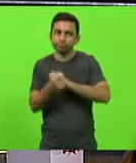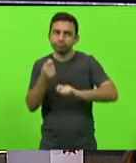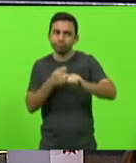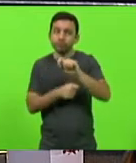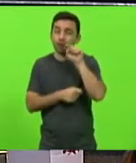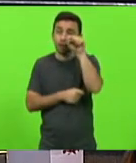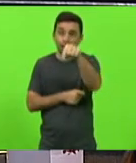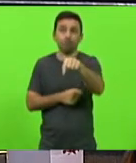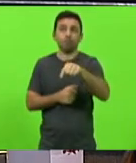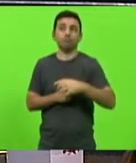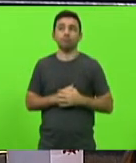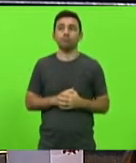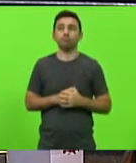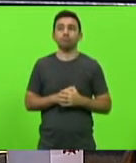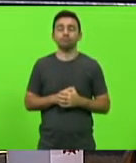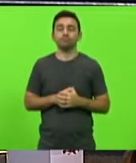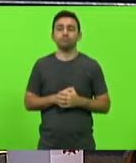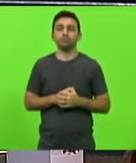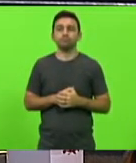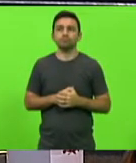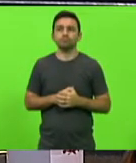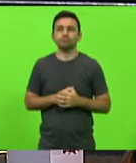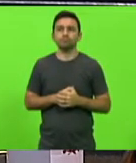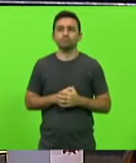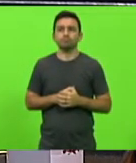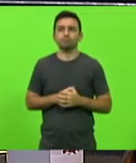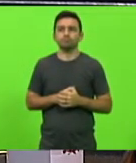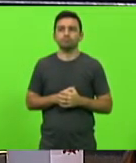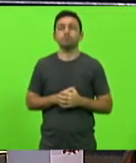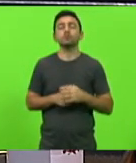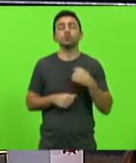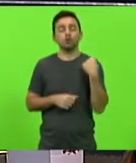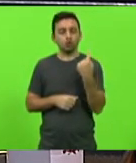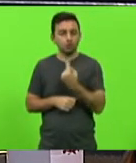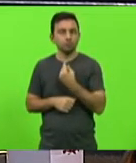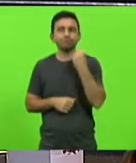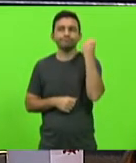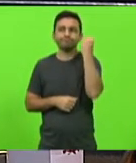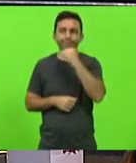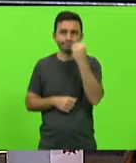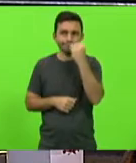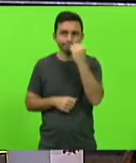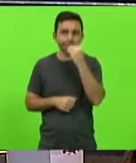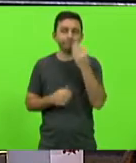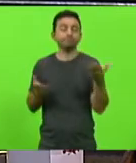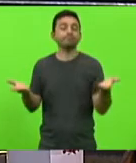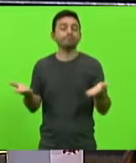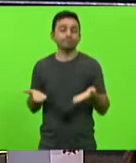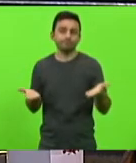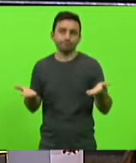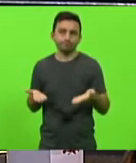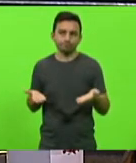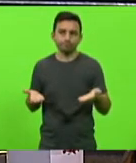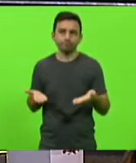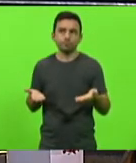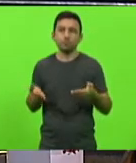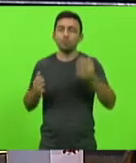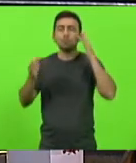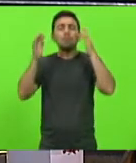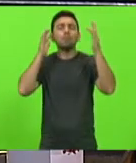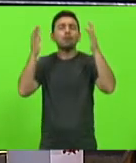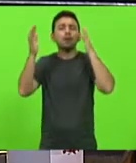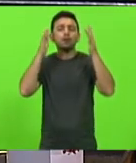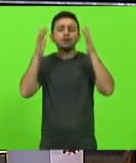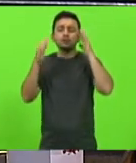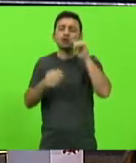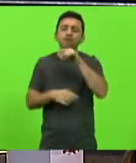é o momento de nós aproveitarmos, ver o que, pensam, o que, vão